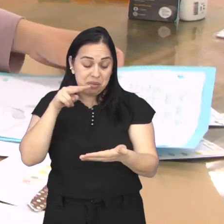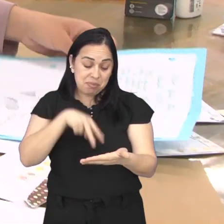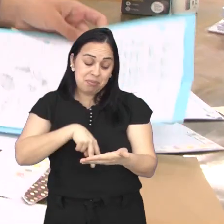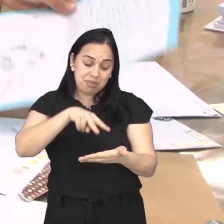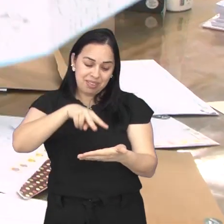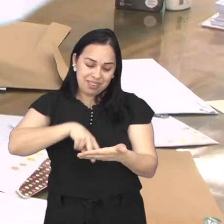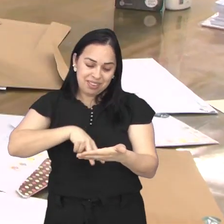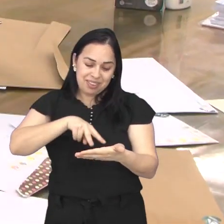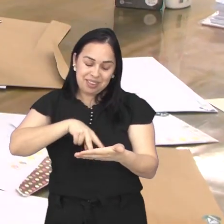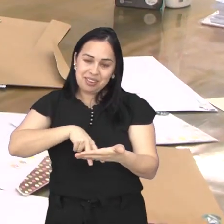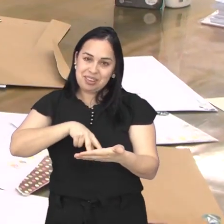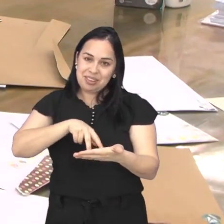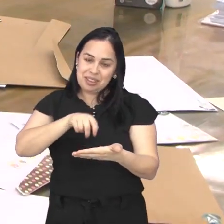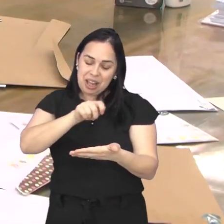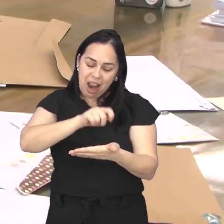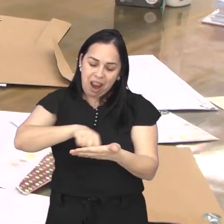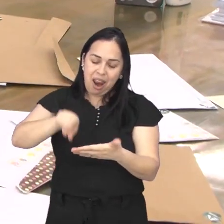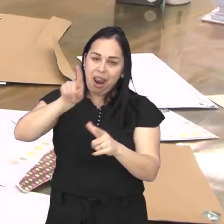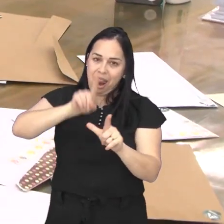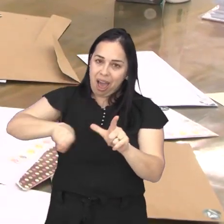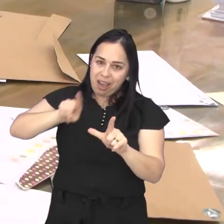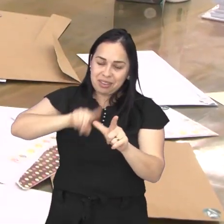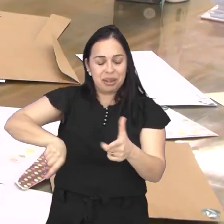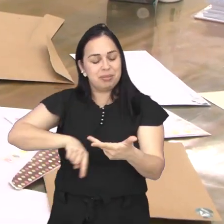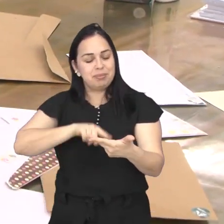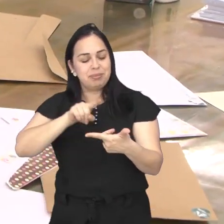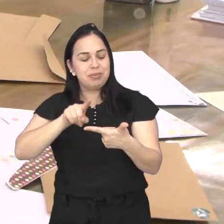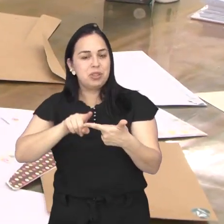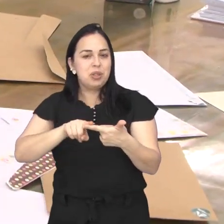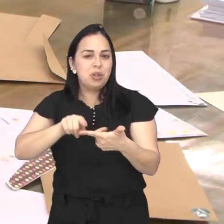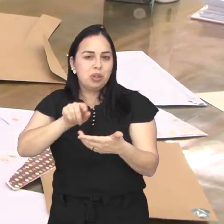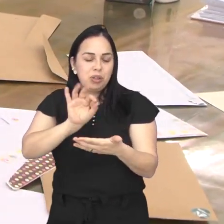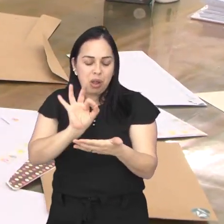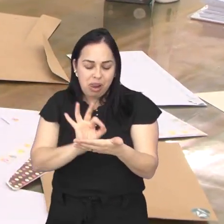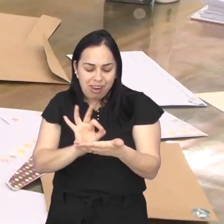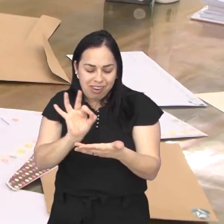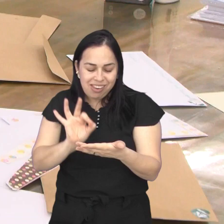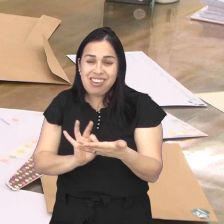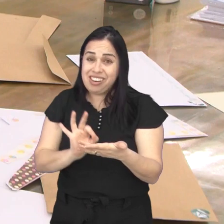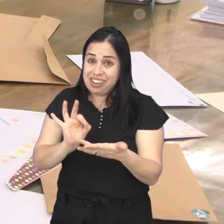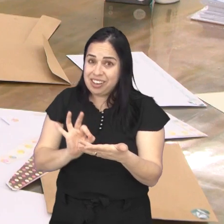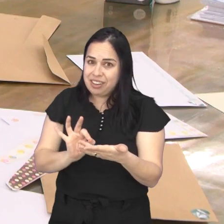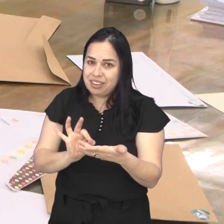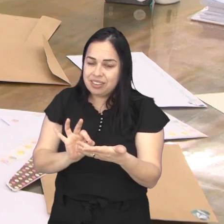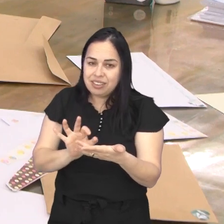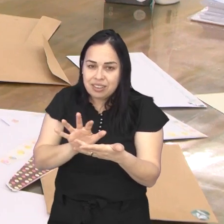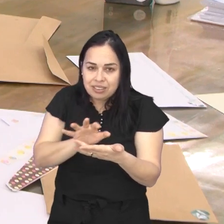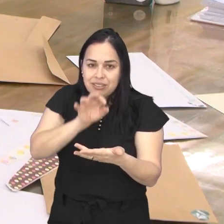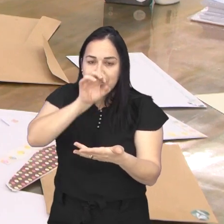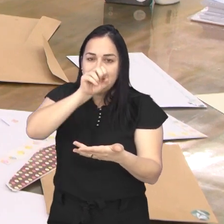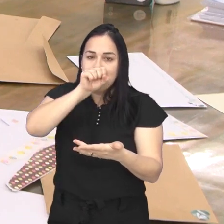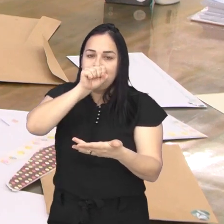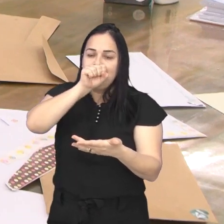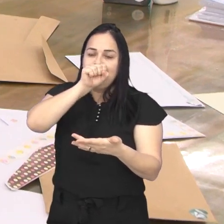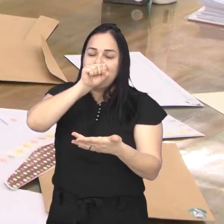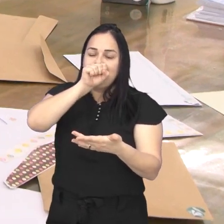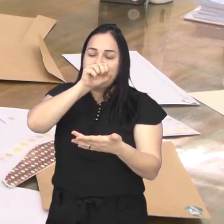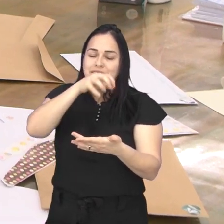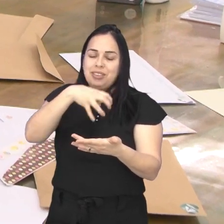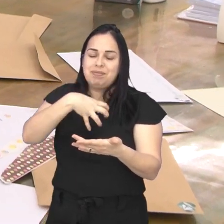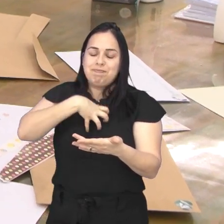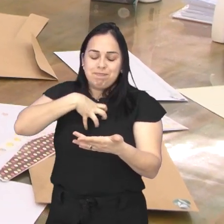dá para a gente perceber, por meio do traço, por meio de um capricho ou até mesmo do